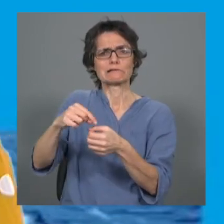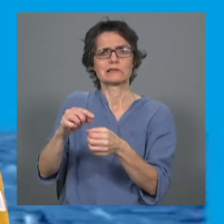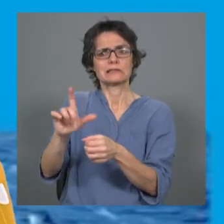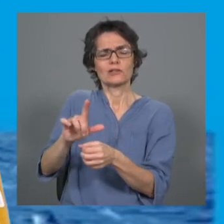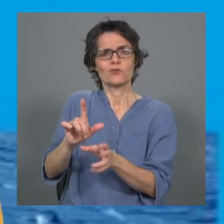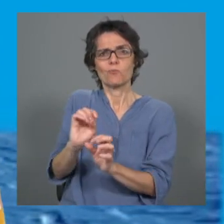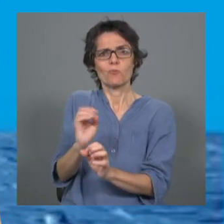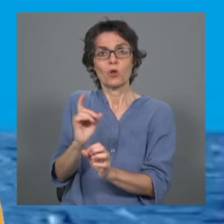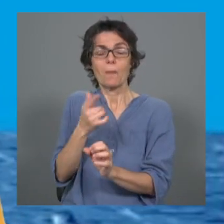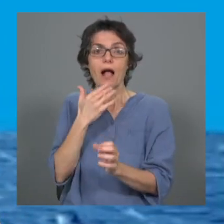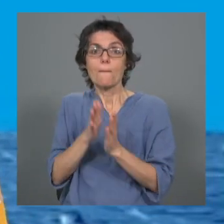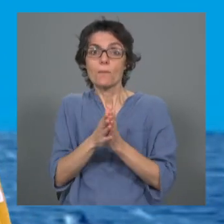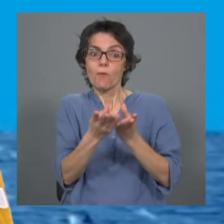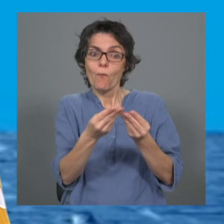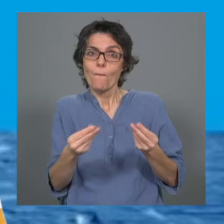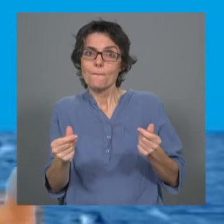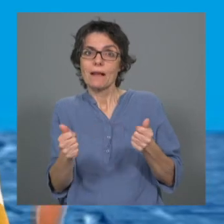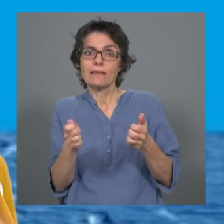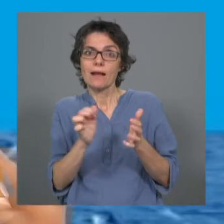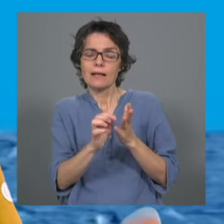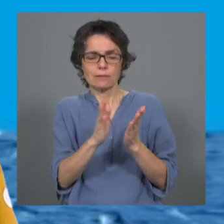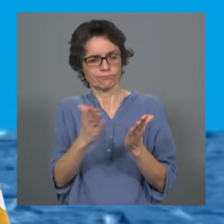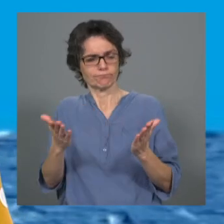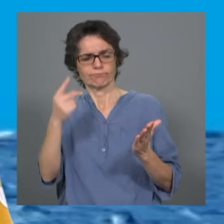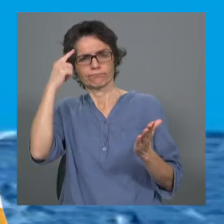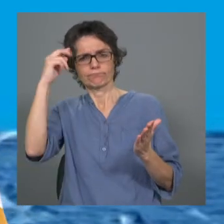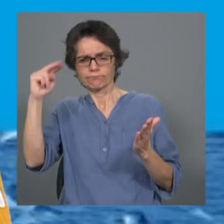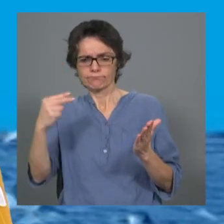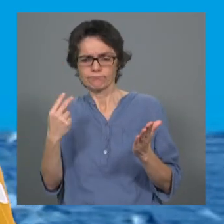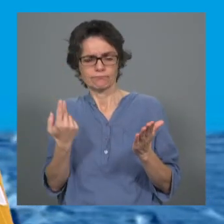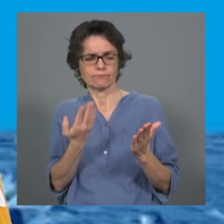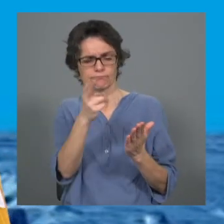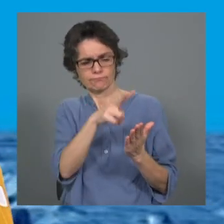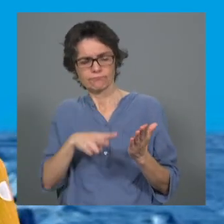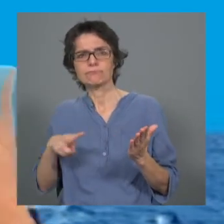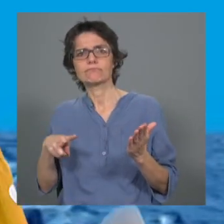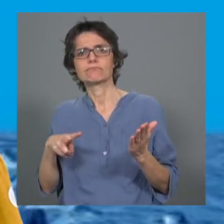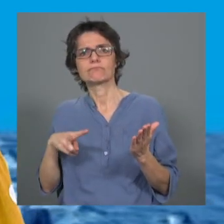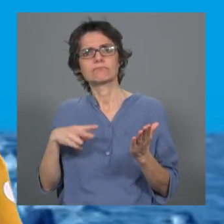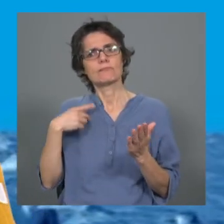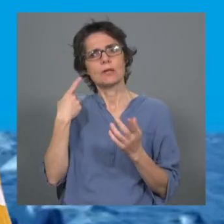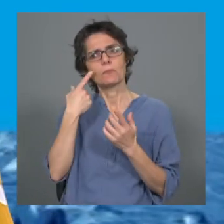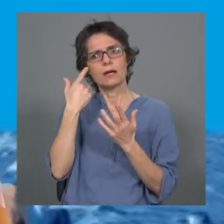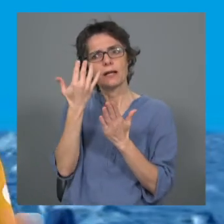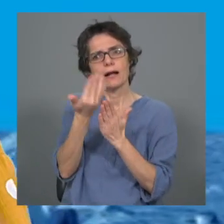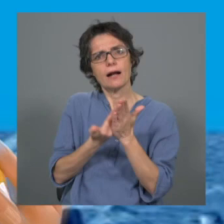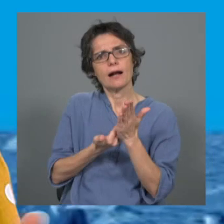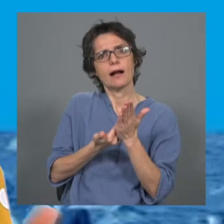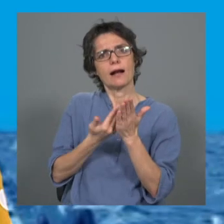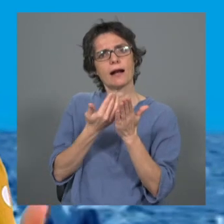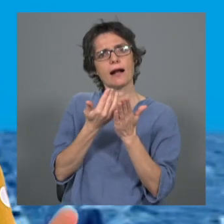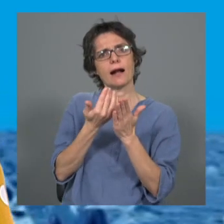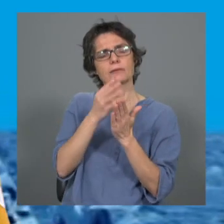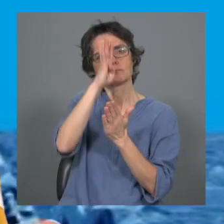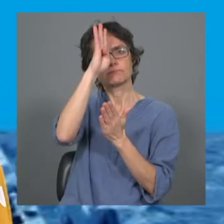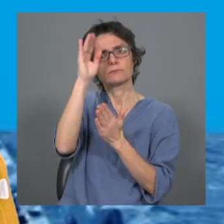aproveitar também os guiões como mote para iniciar uma reflexão sobre a encíclica e onde é que o movimento